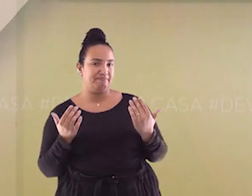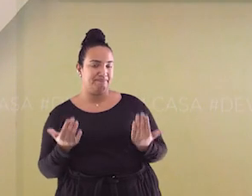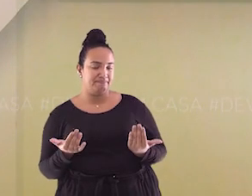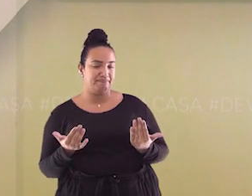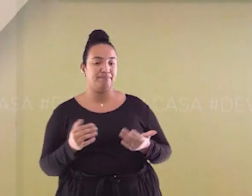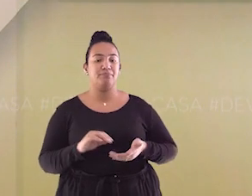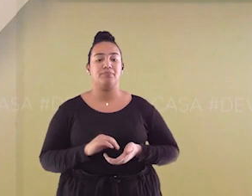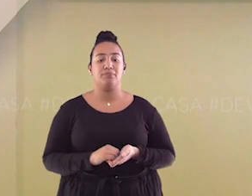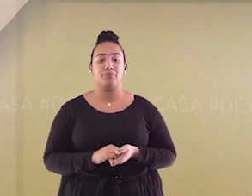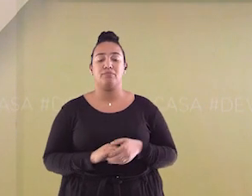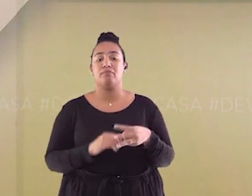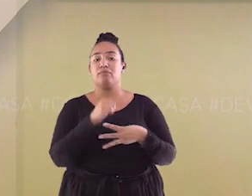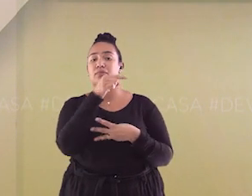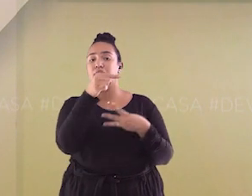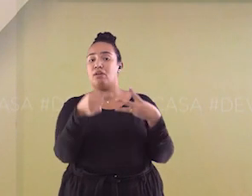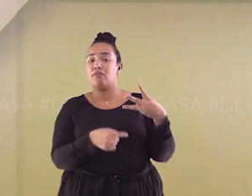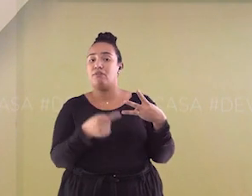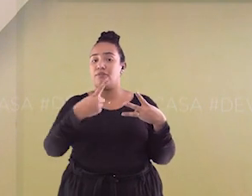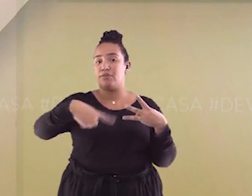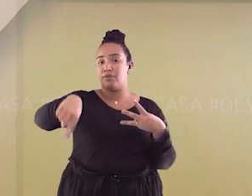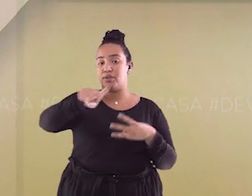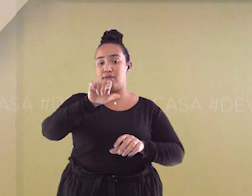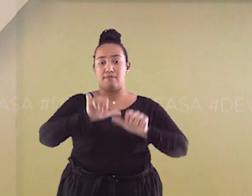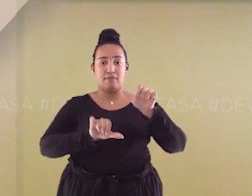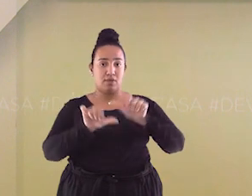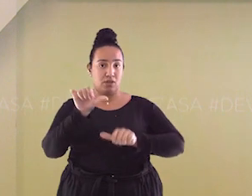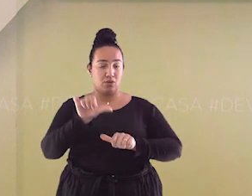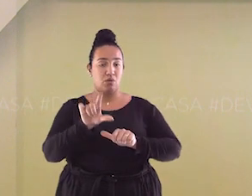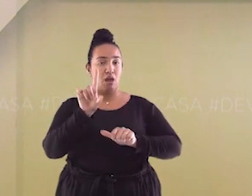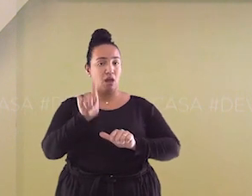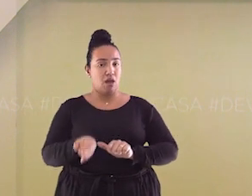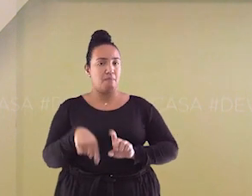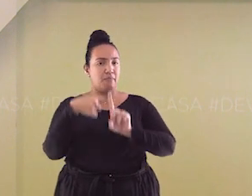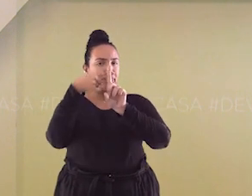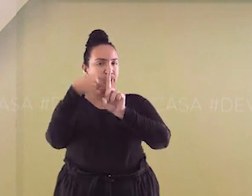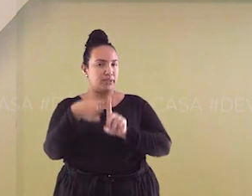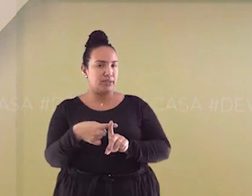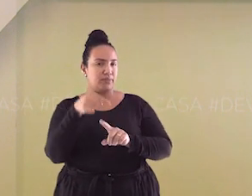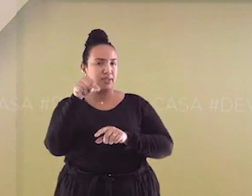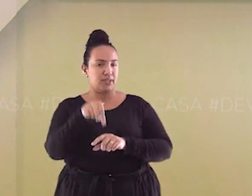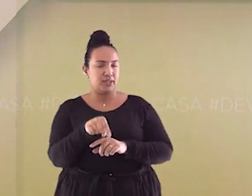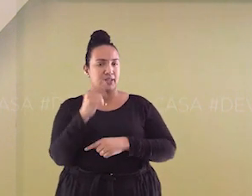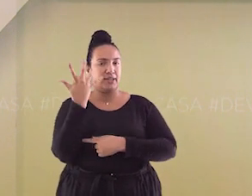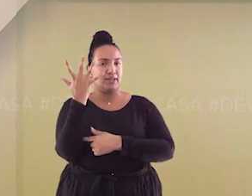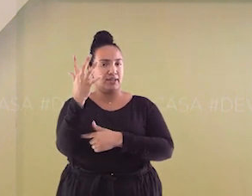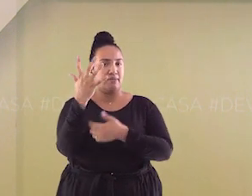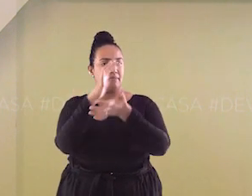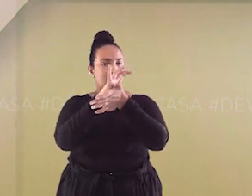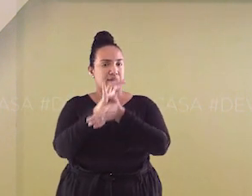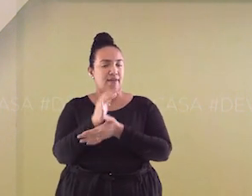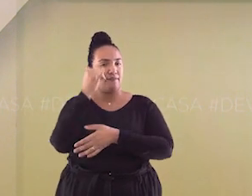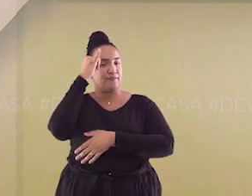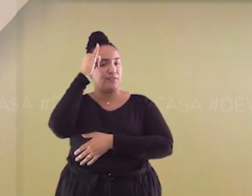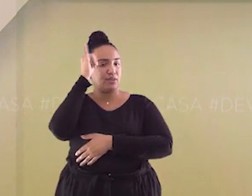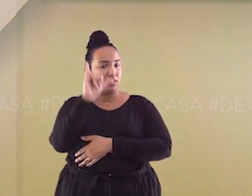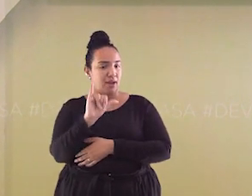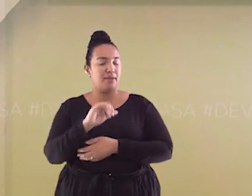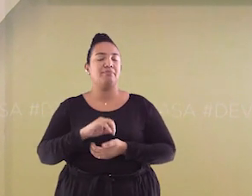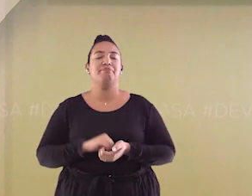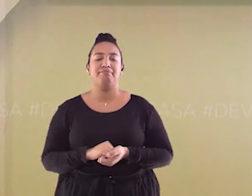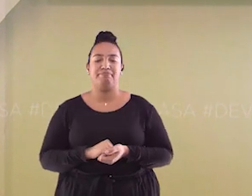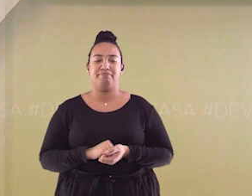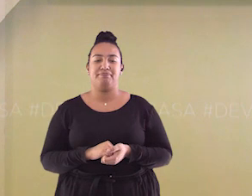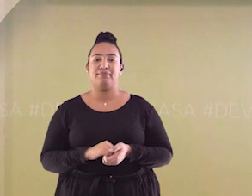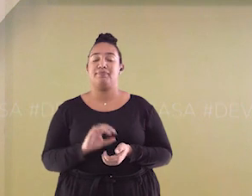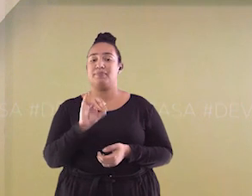E aí, qual dessas você analisou como uma ação positiva para evitar a degradação do meio ambiente?